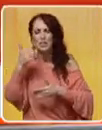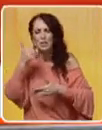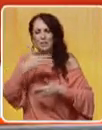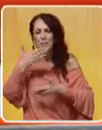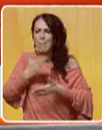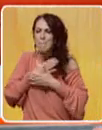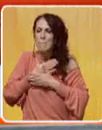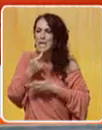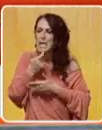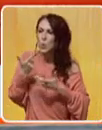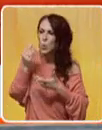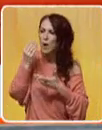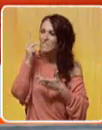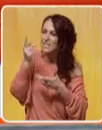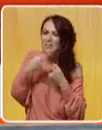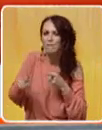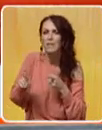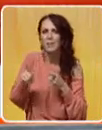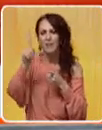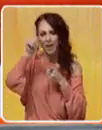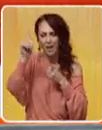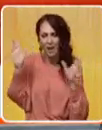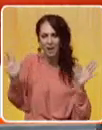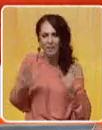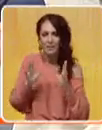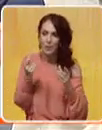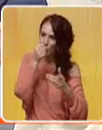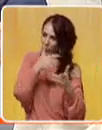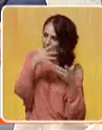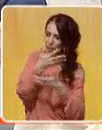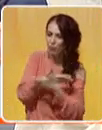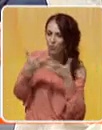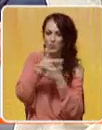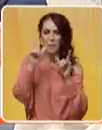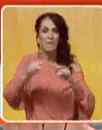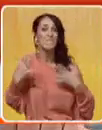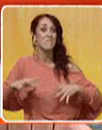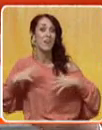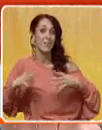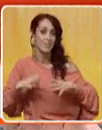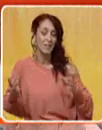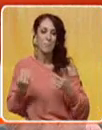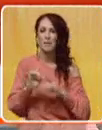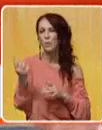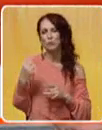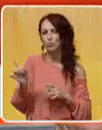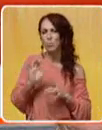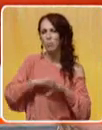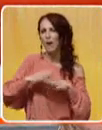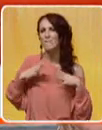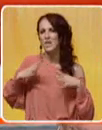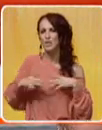diferente a maneira de ser a maneira de estar a maneira de jaros uns com os outros eram férias e eram férias mas não só Manel